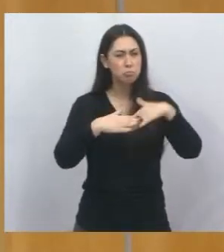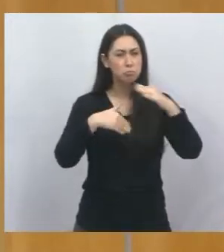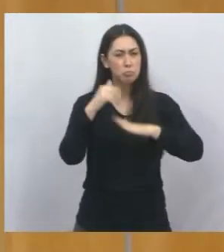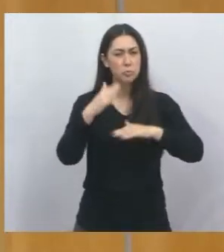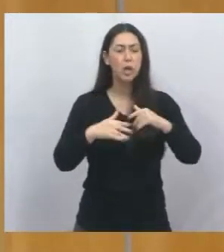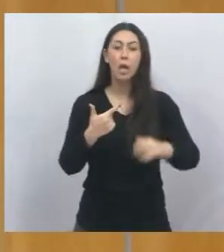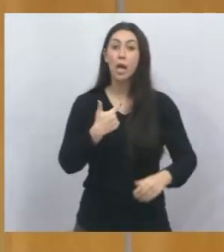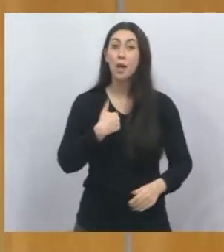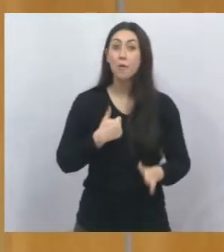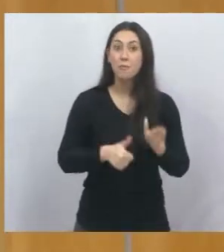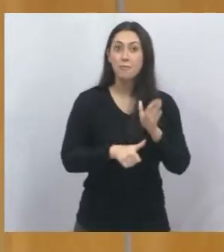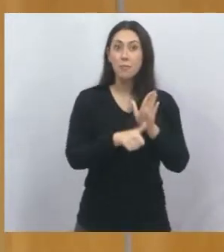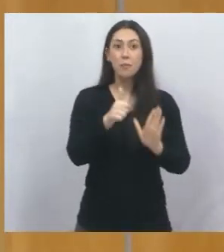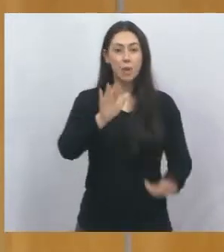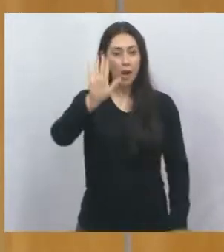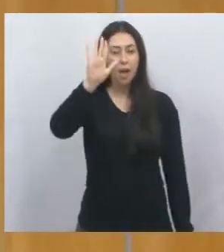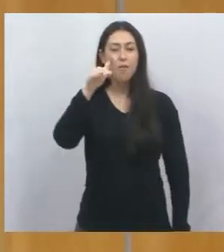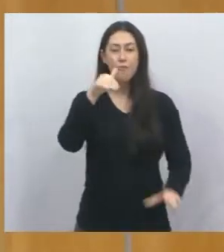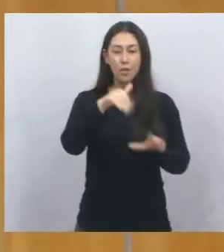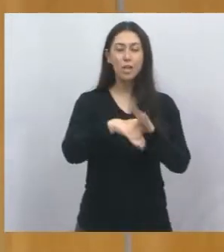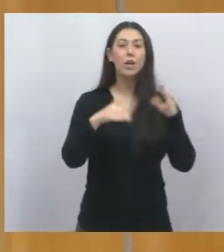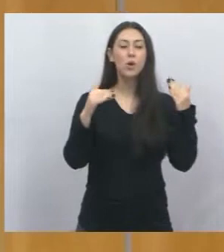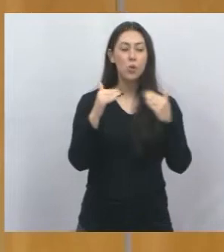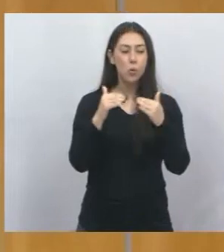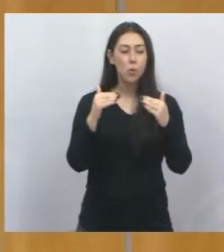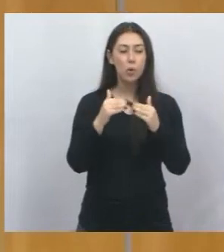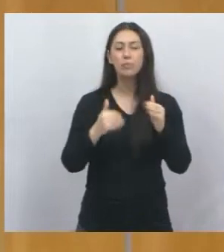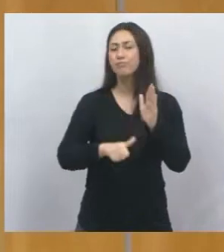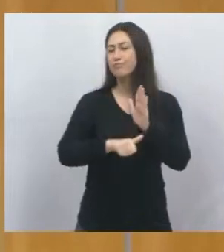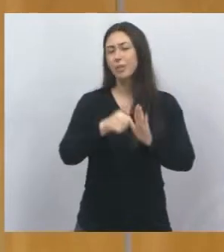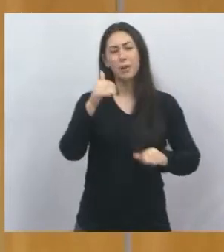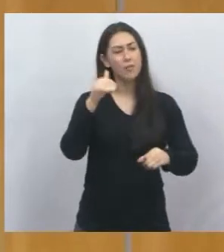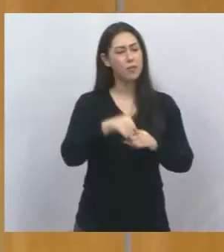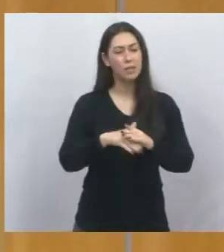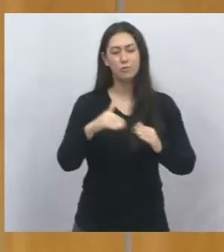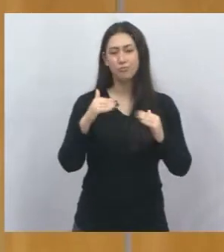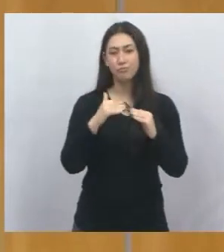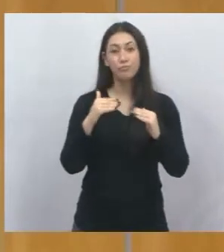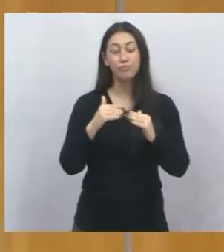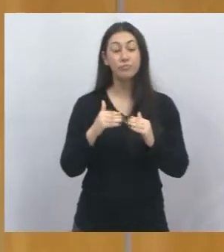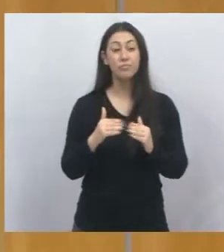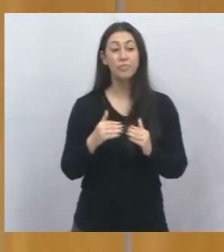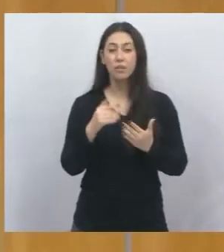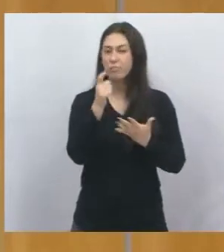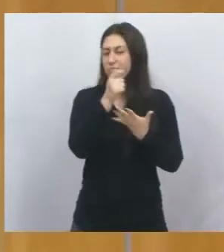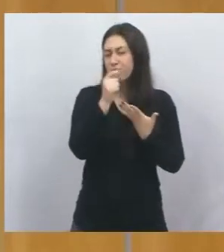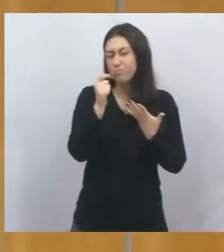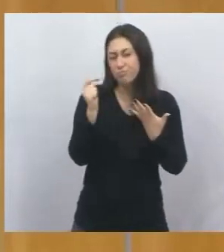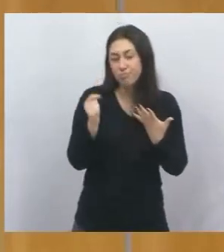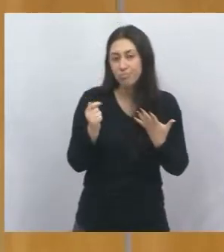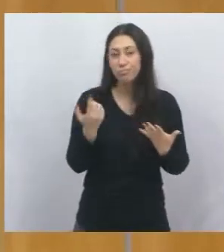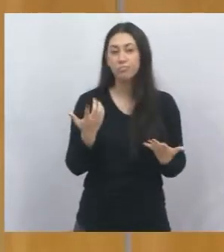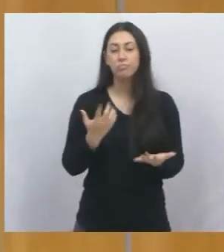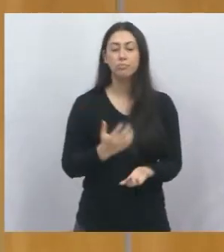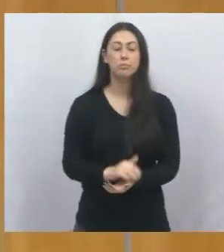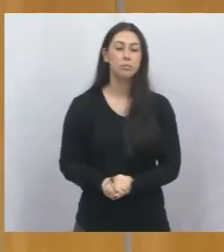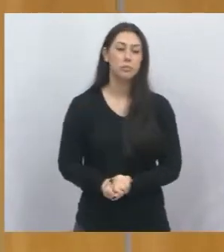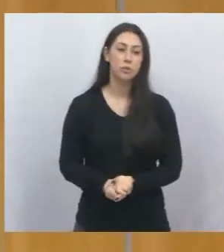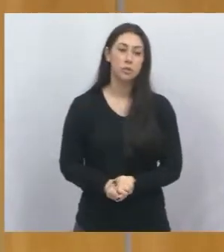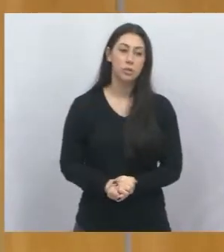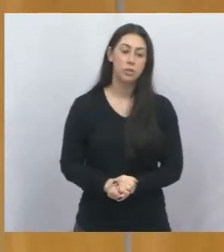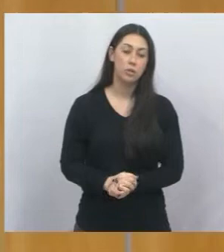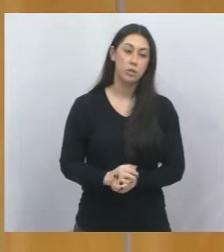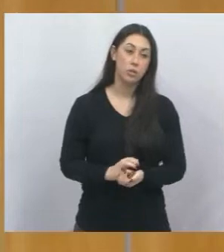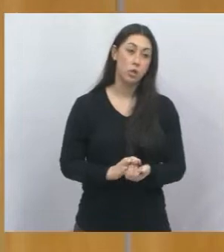seria o primeiro a votar a favor. Seria o primeiro a votar a favor. Por alguns motivos. Não